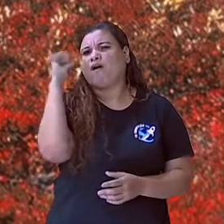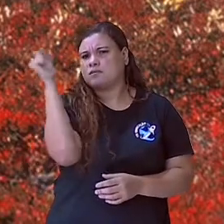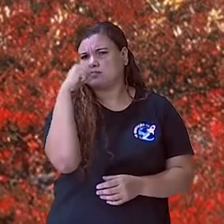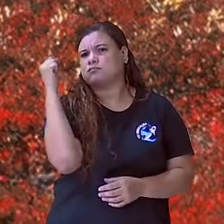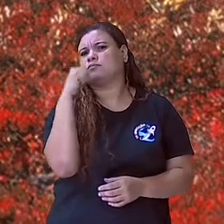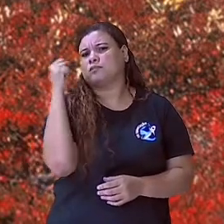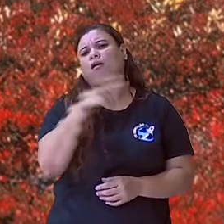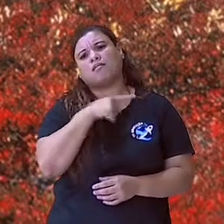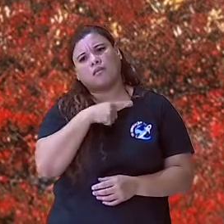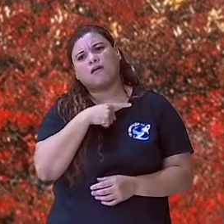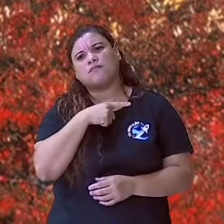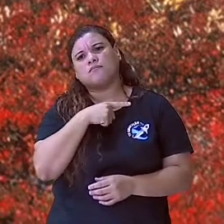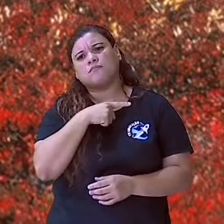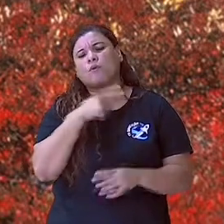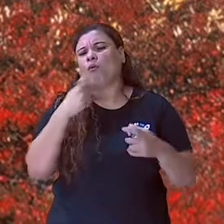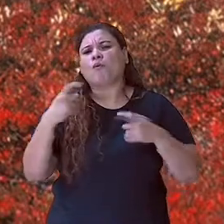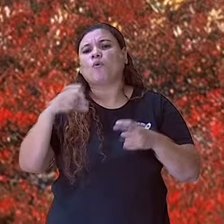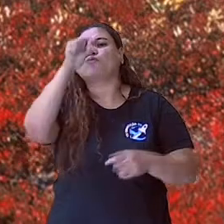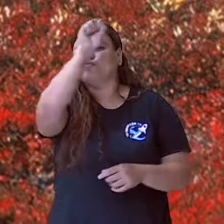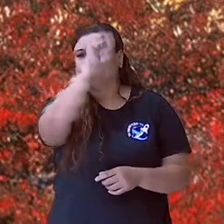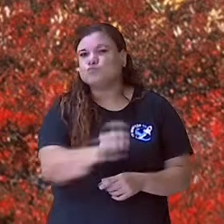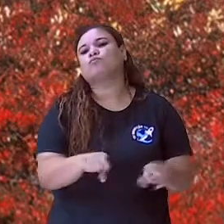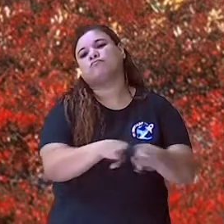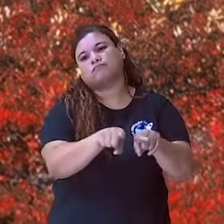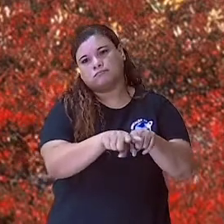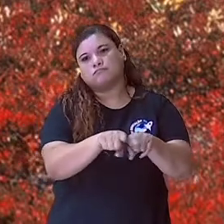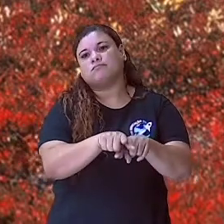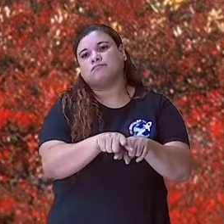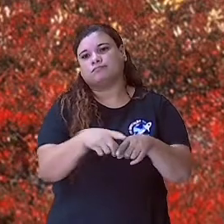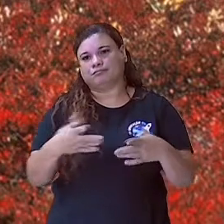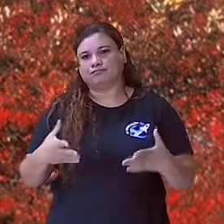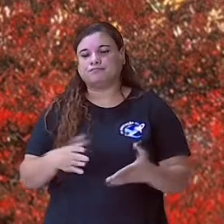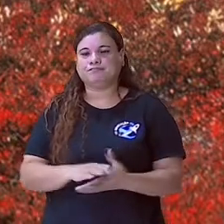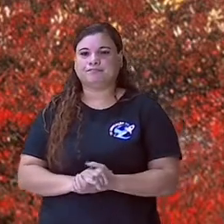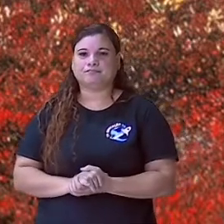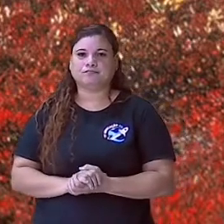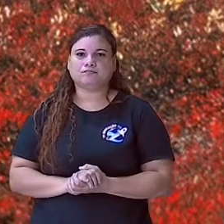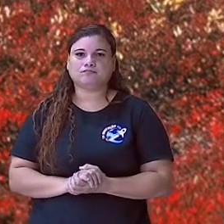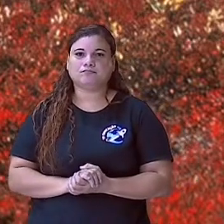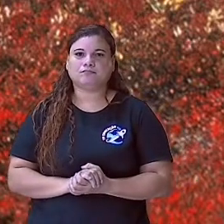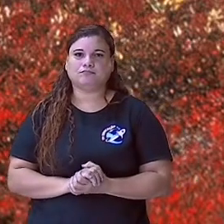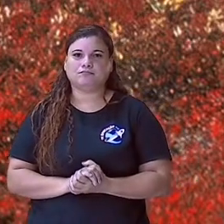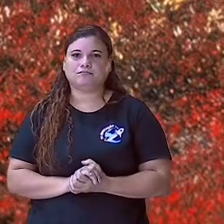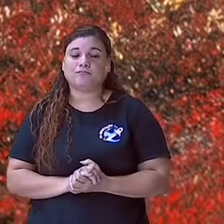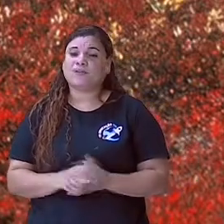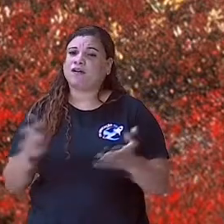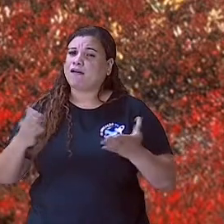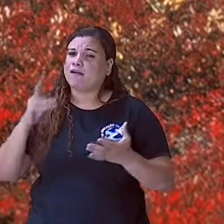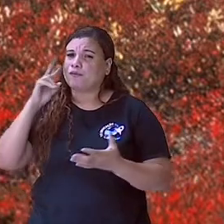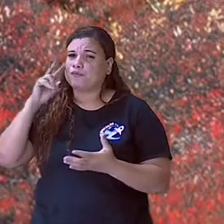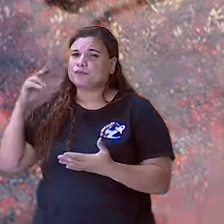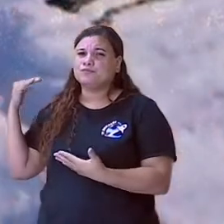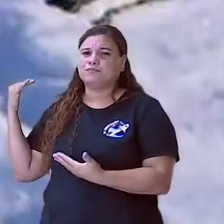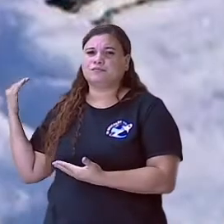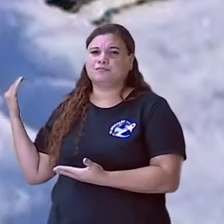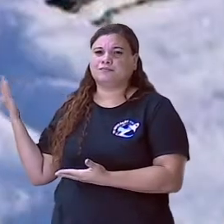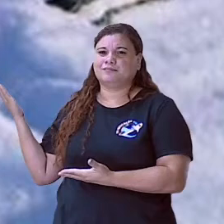temperada sul. Ok? A próxima imagem, nós vamos estar vendo.